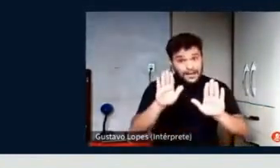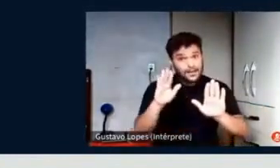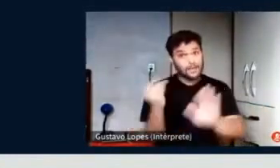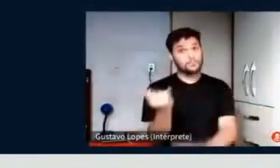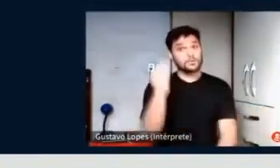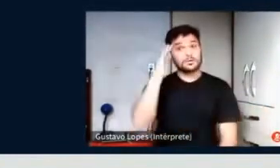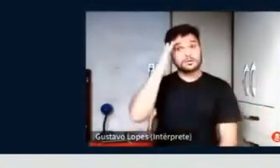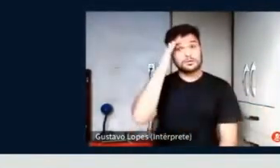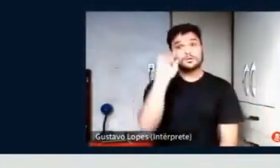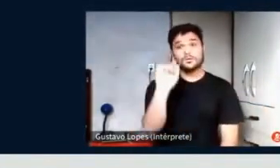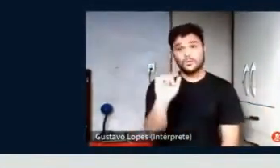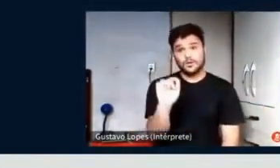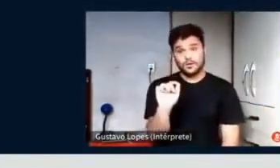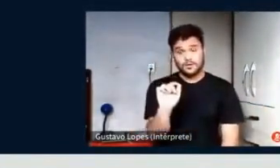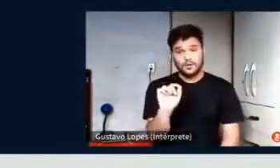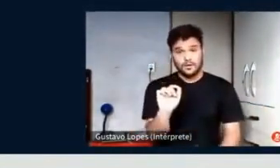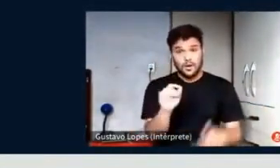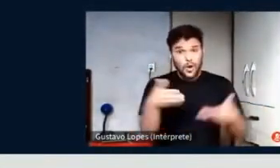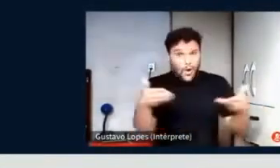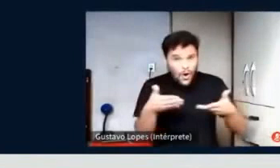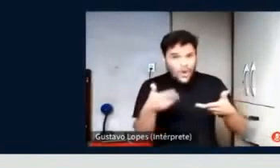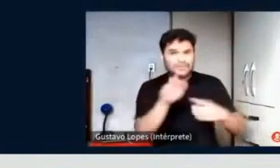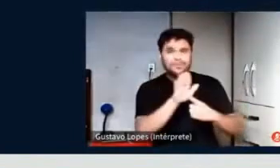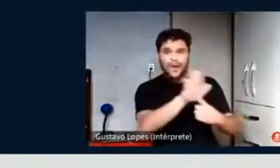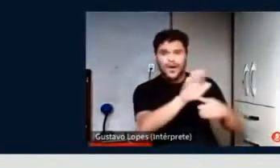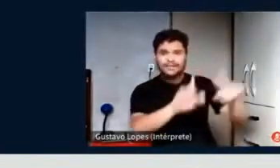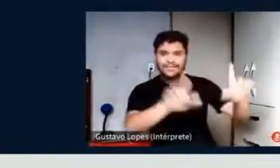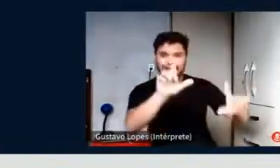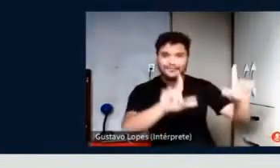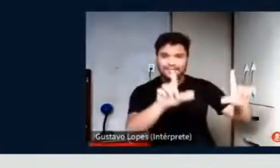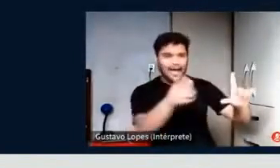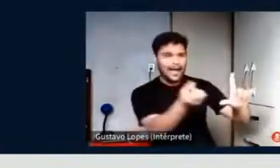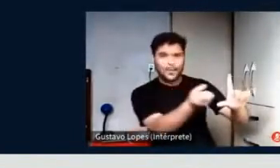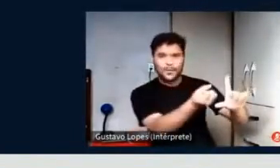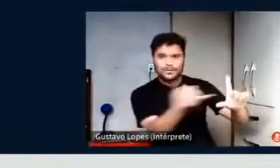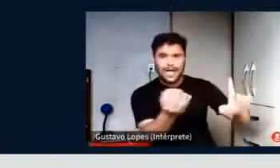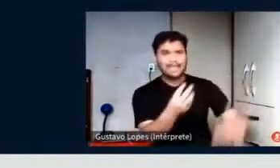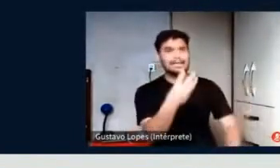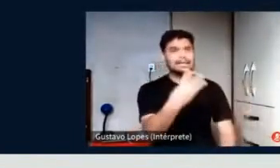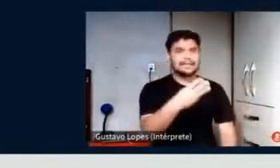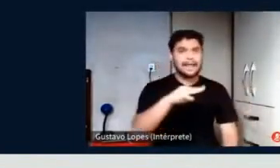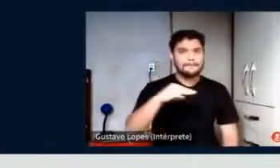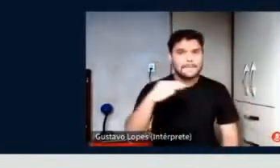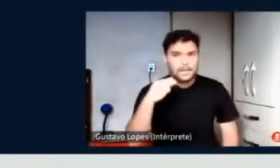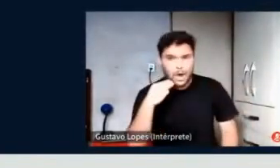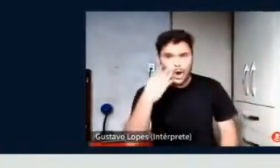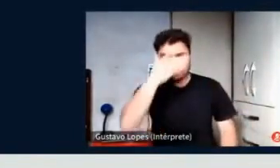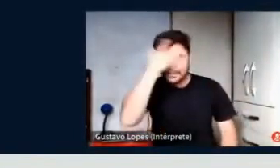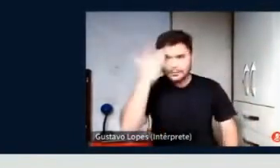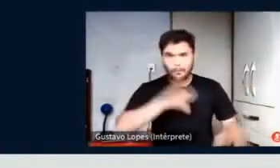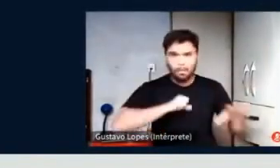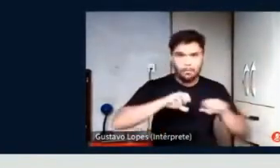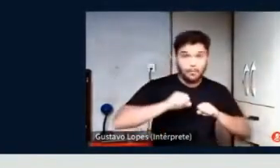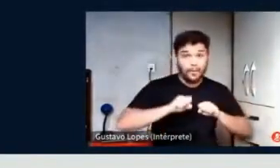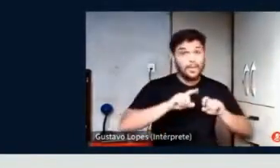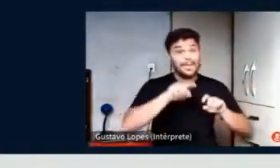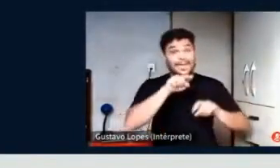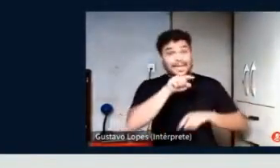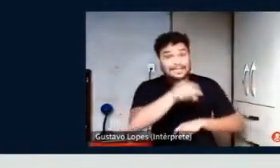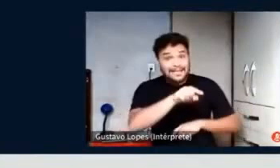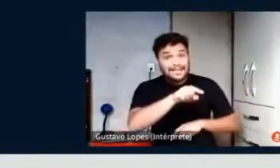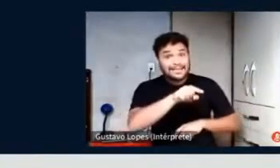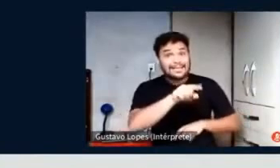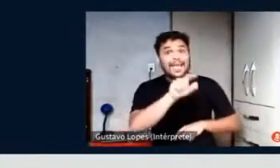que o número que a gente vê hoje na televisão, 3 milhões de casos, esse número é a ponta do